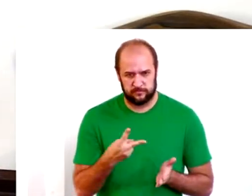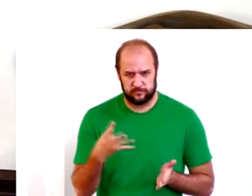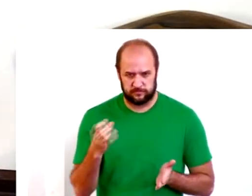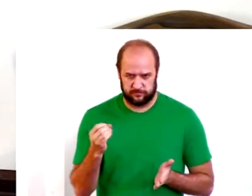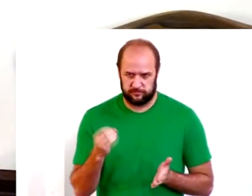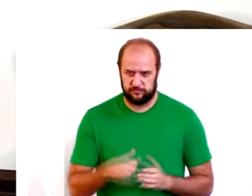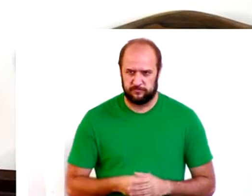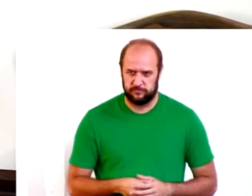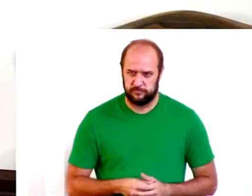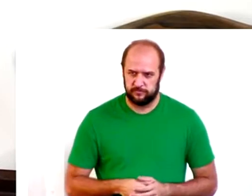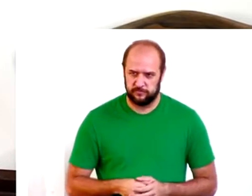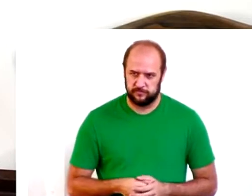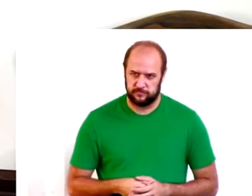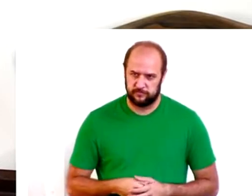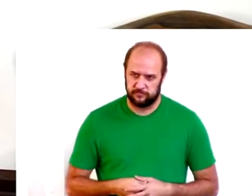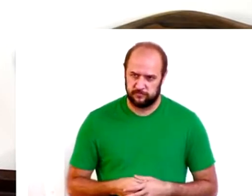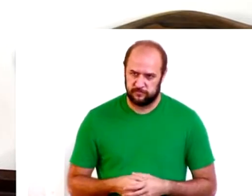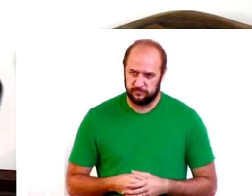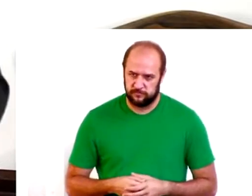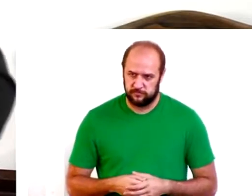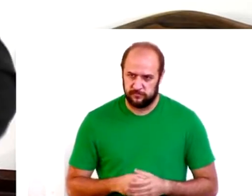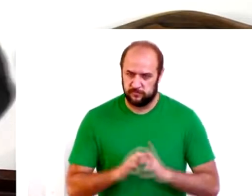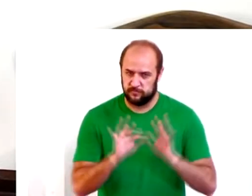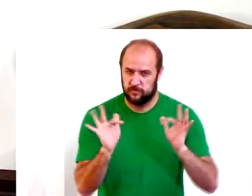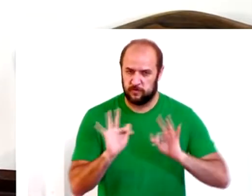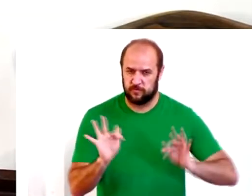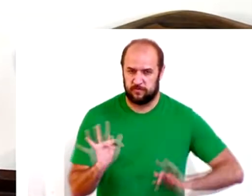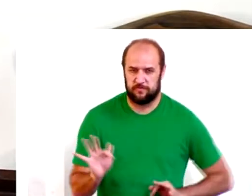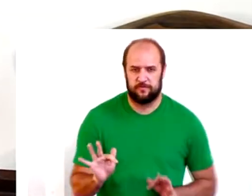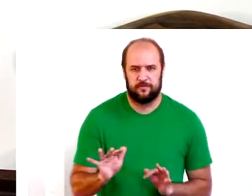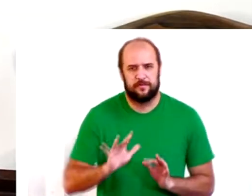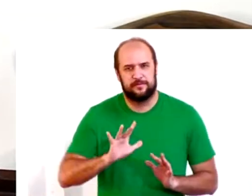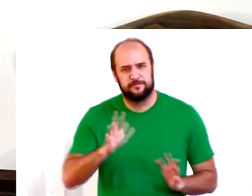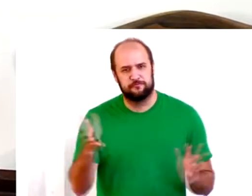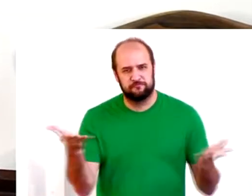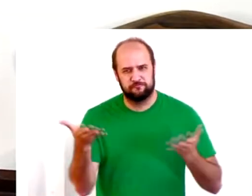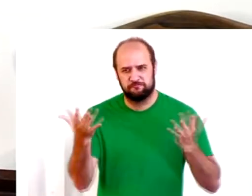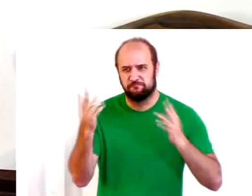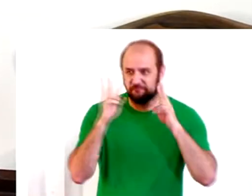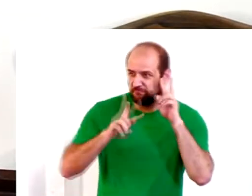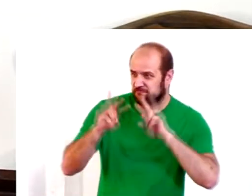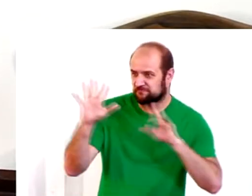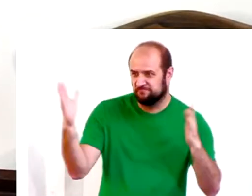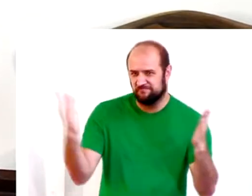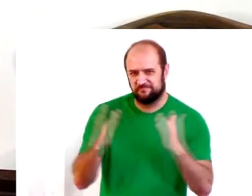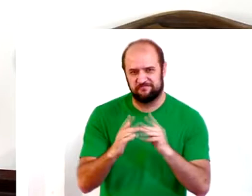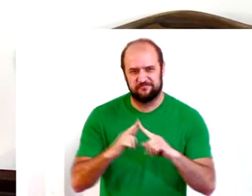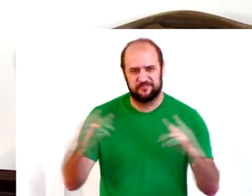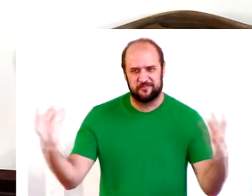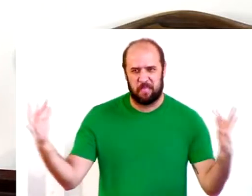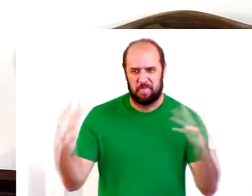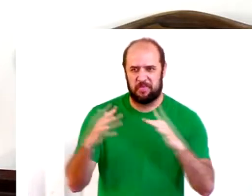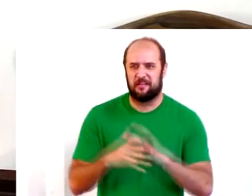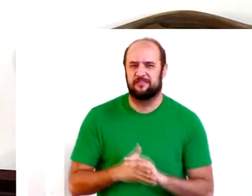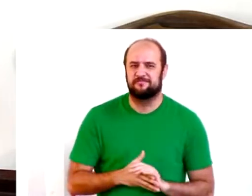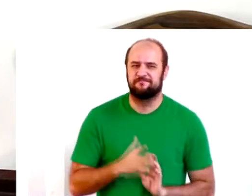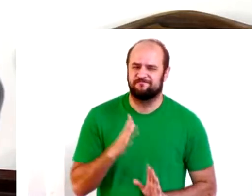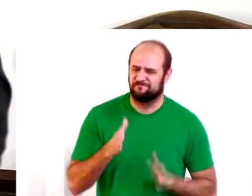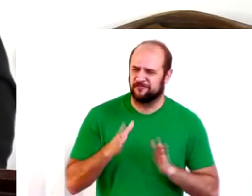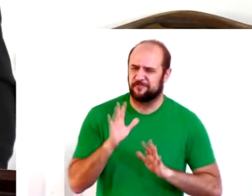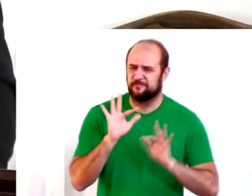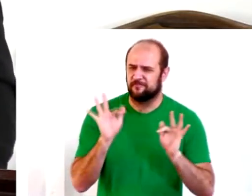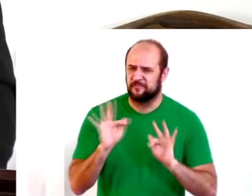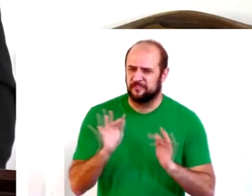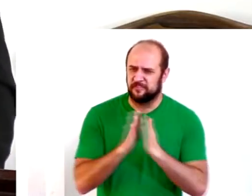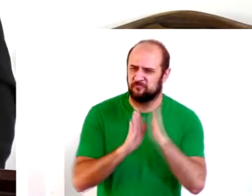favor. Uma alegria recebê-la nessa manhã, tempo para adorarmos juntos, que a